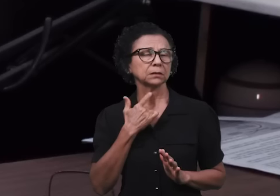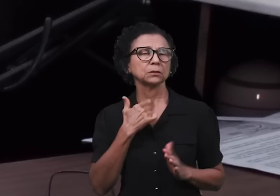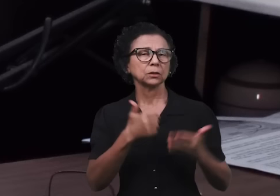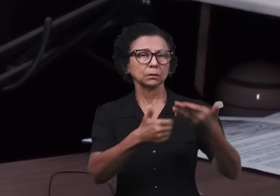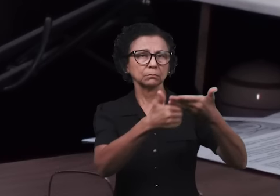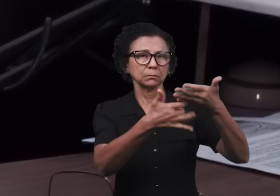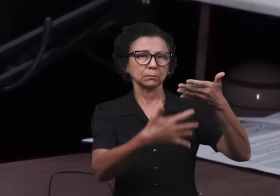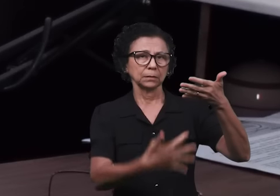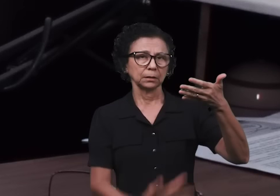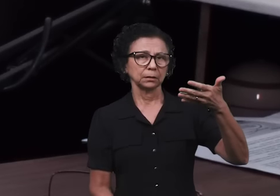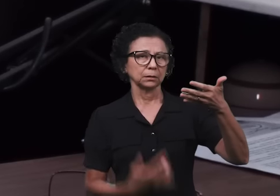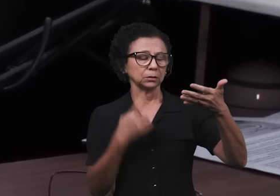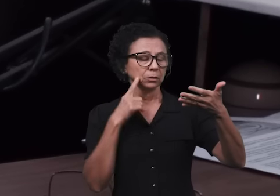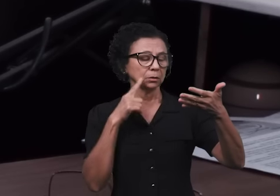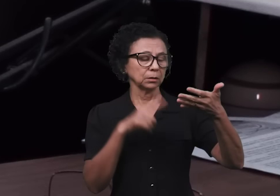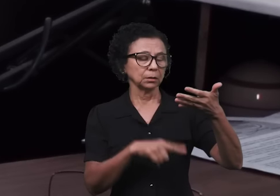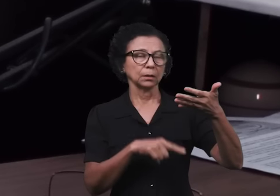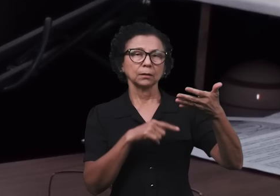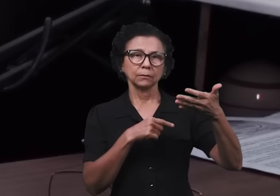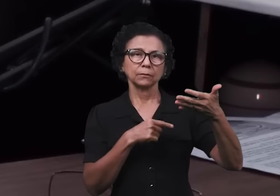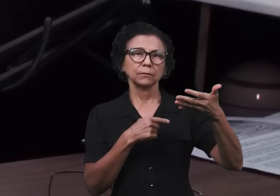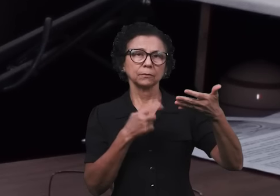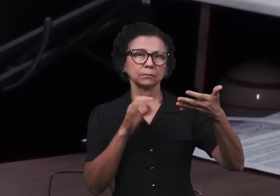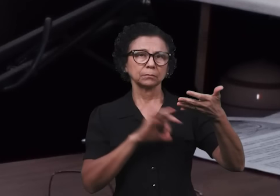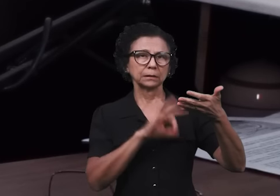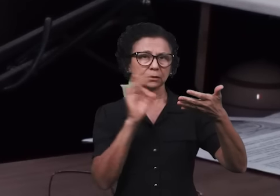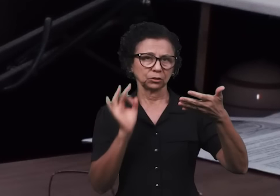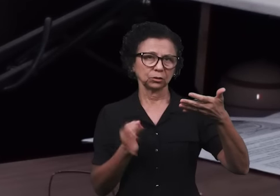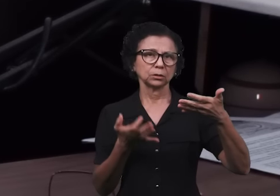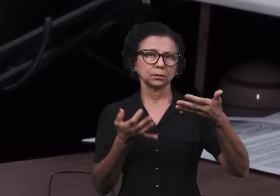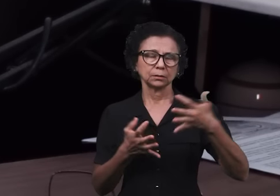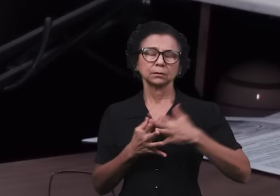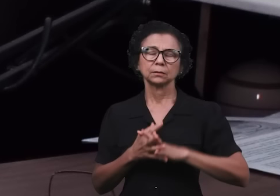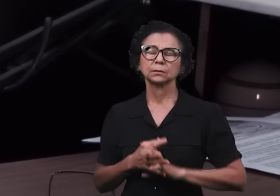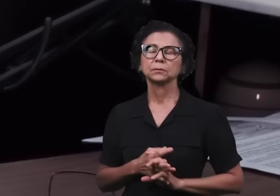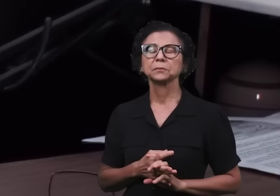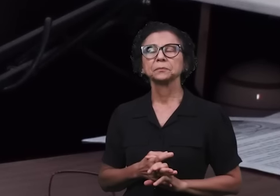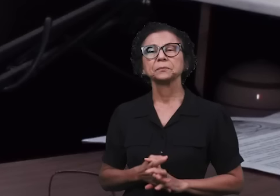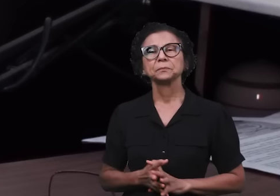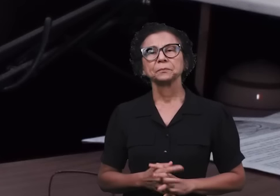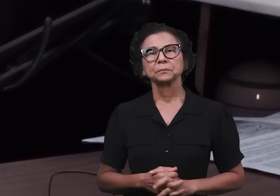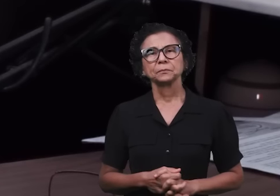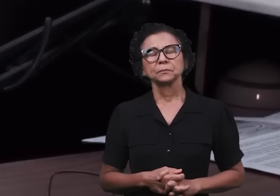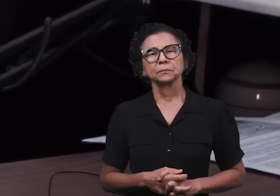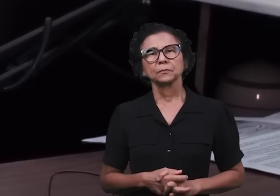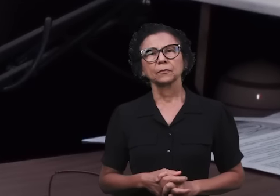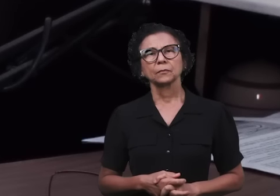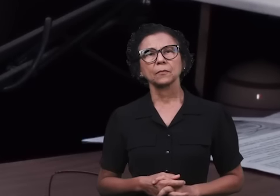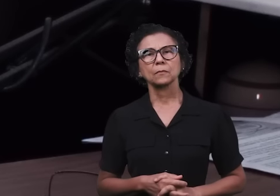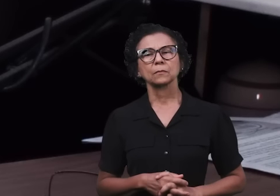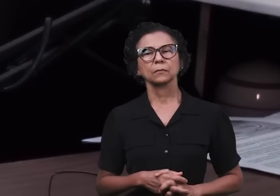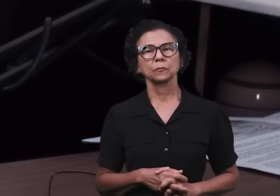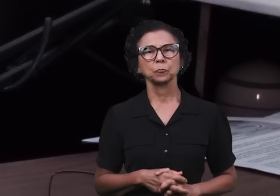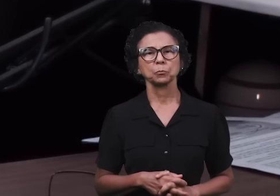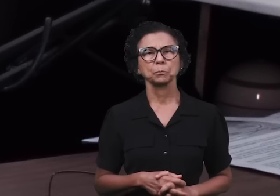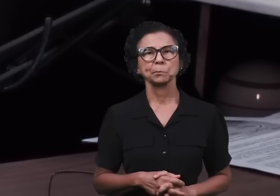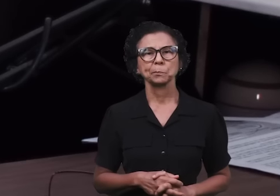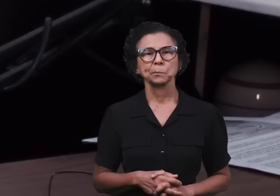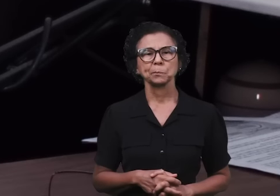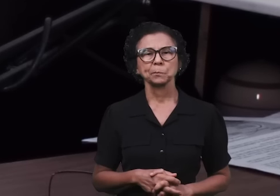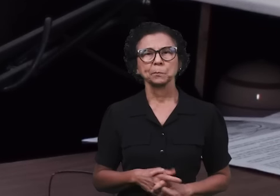desejar, pode recorrer na playlist e ver, participar, assistir o episódio